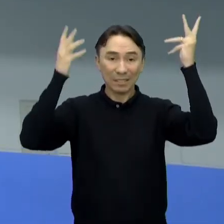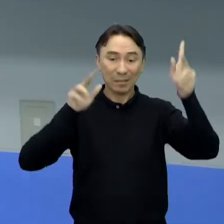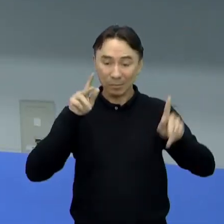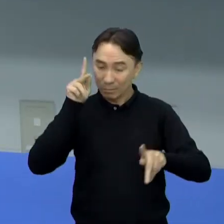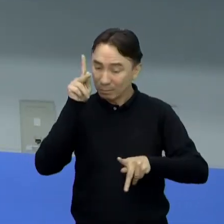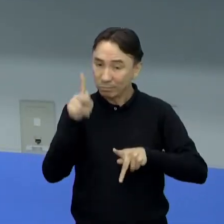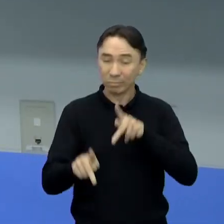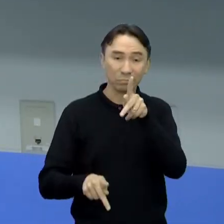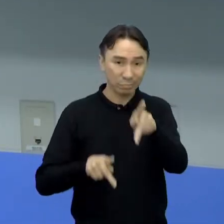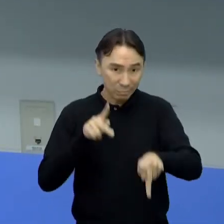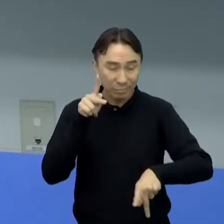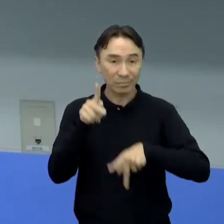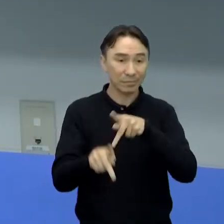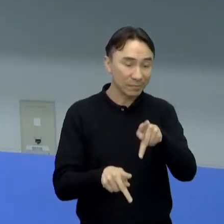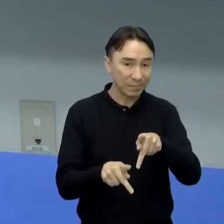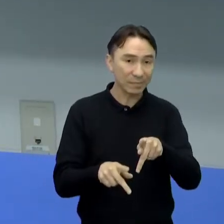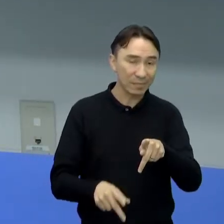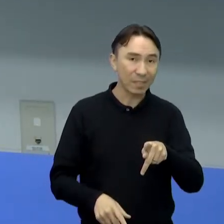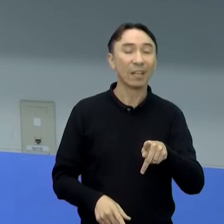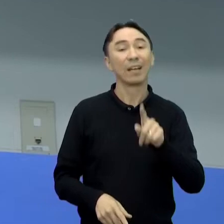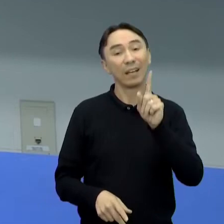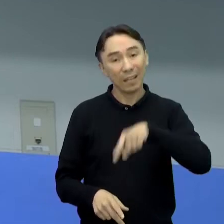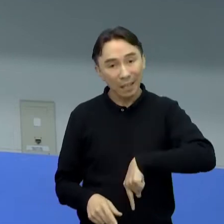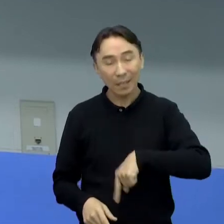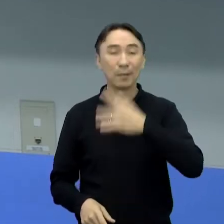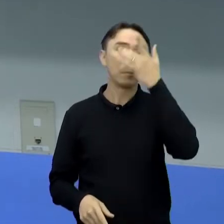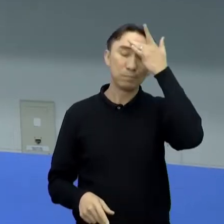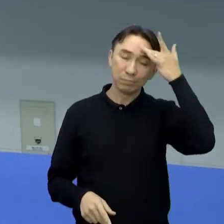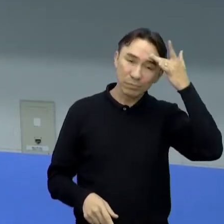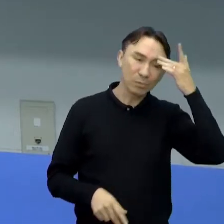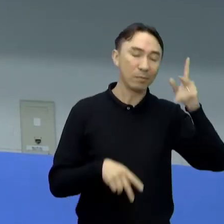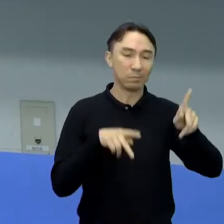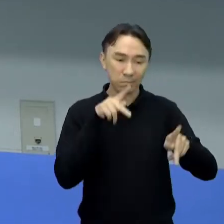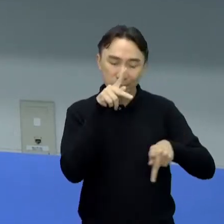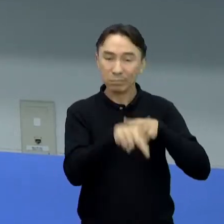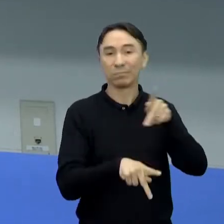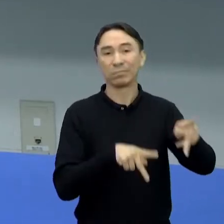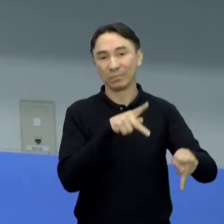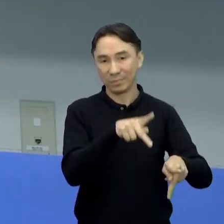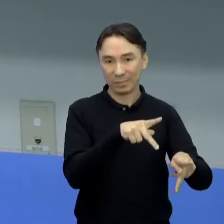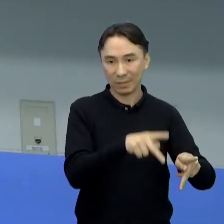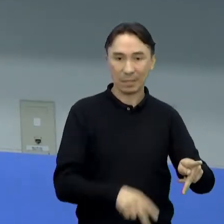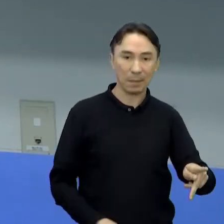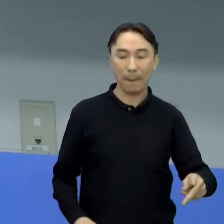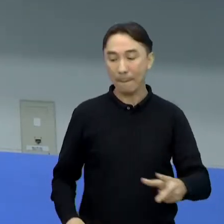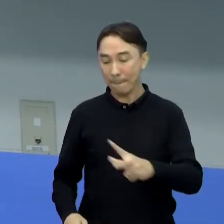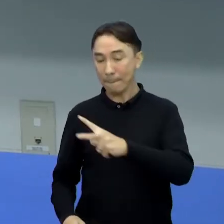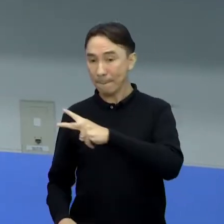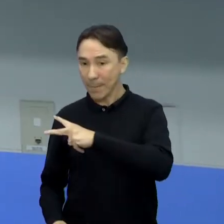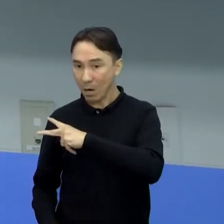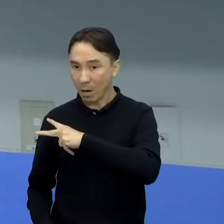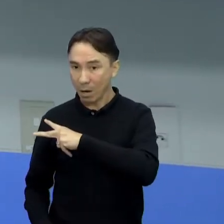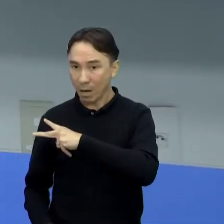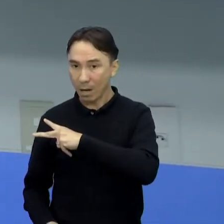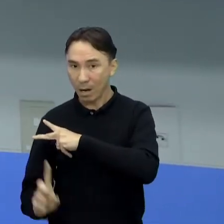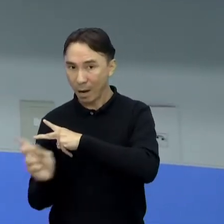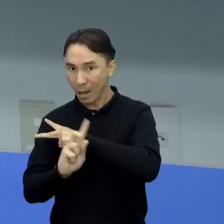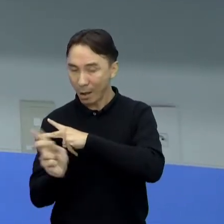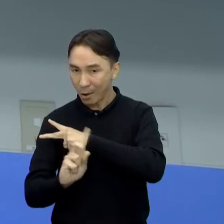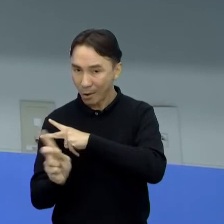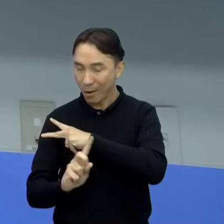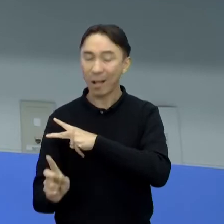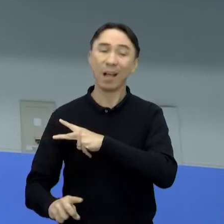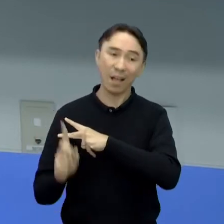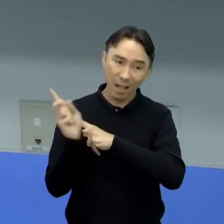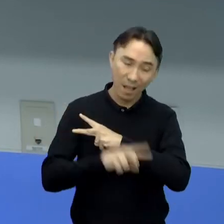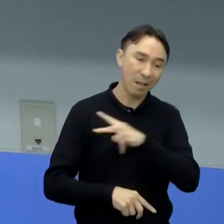ela está na esfera do público, ela não é privada. Ela está nas ruas, ela